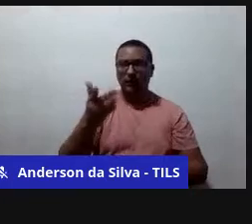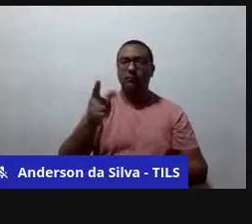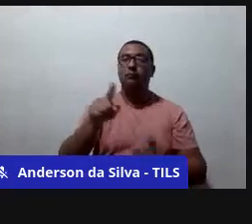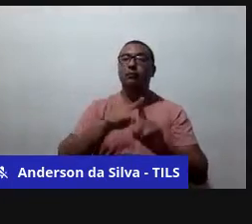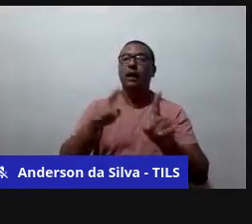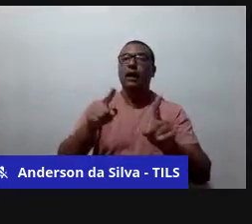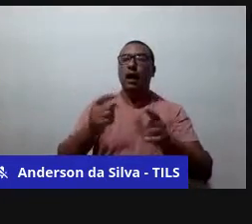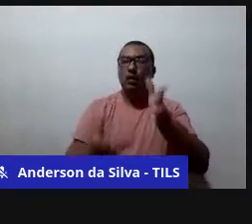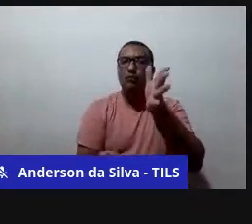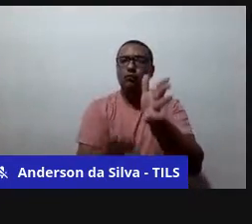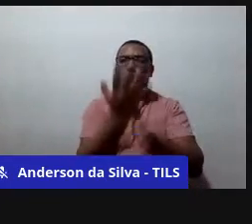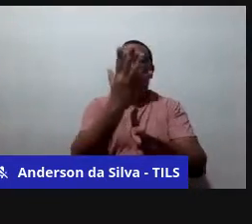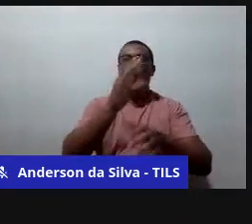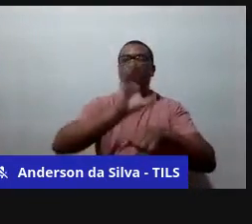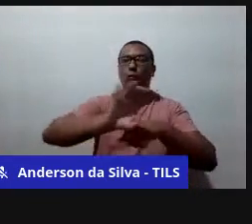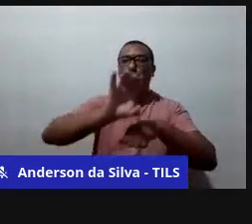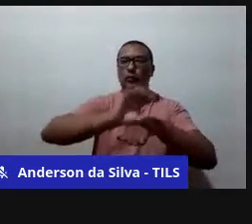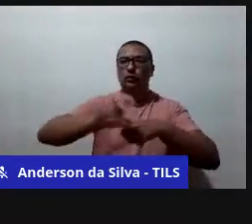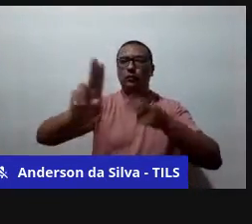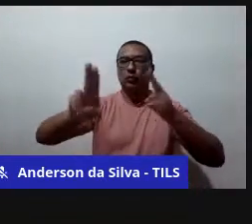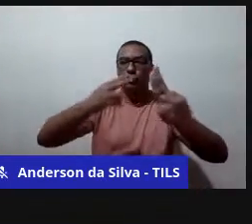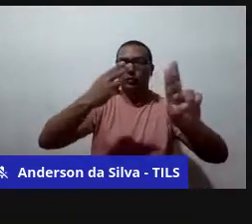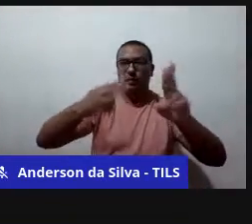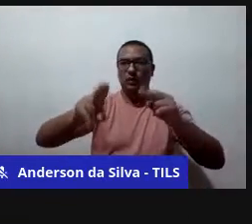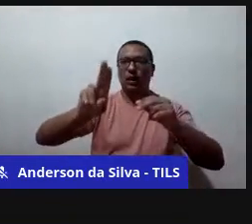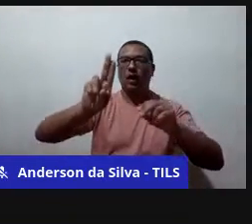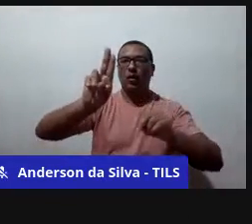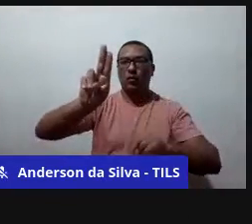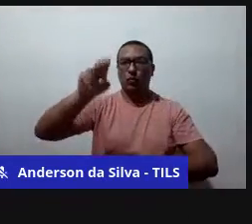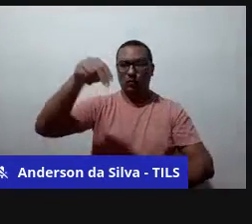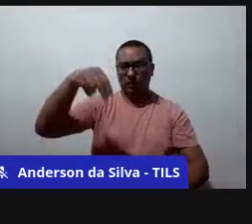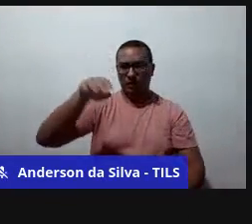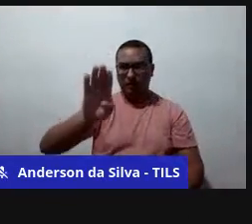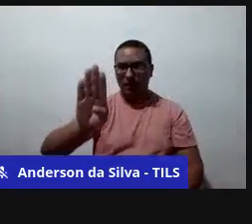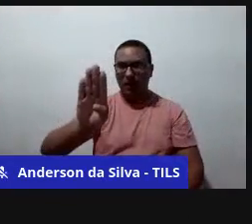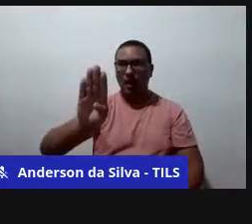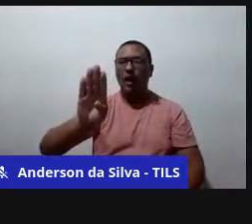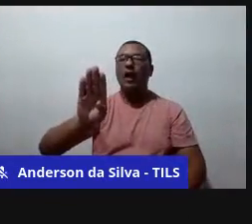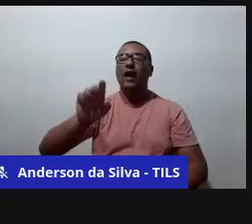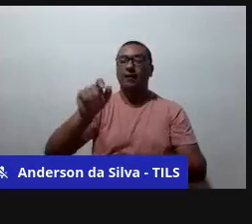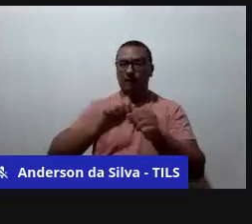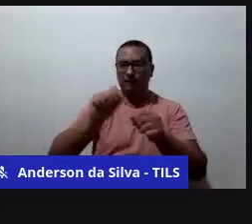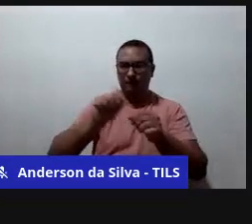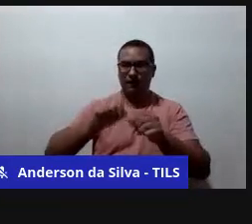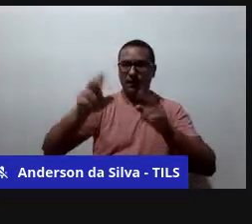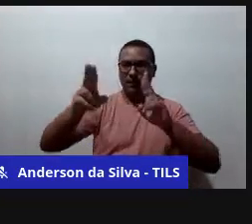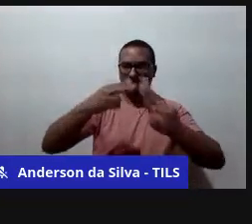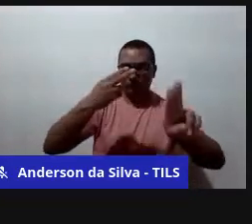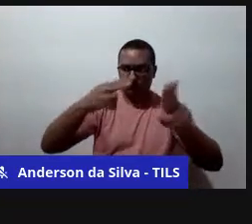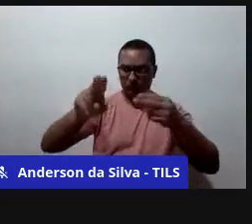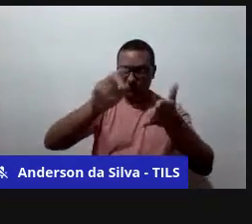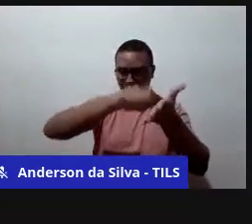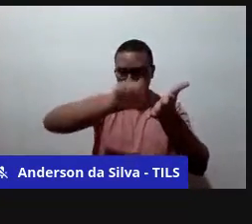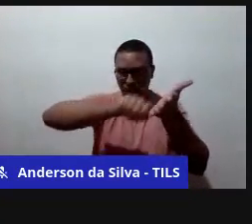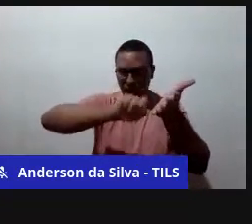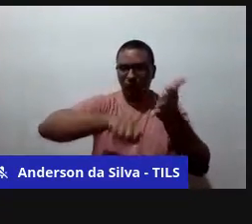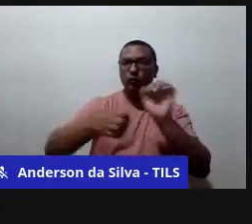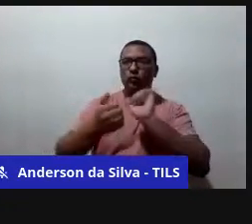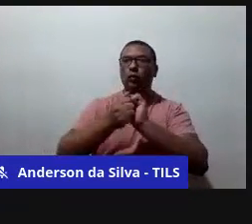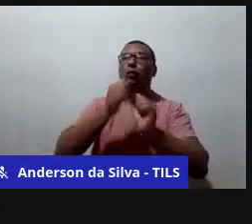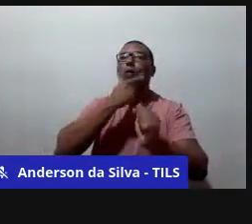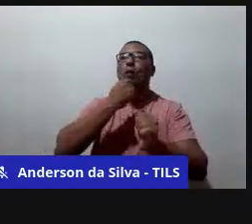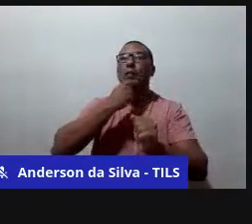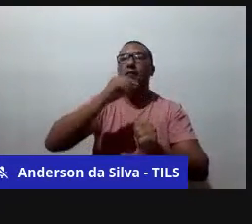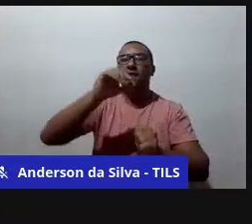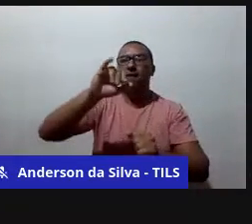música da UNB. E ele compôs essas canções juntamente com o Vinícius de Moraes em Paris.